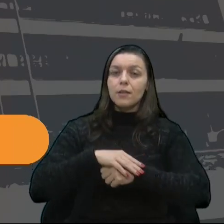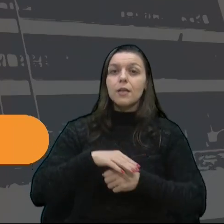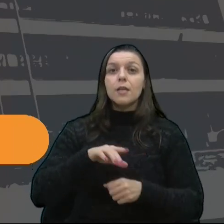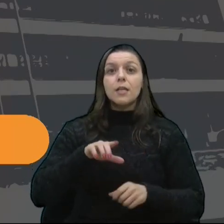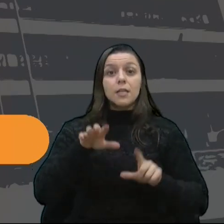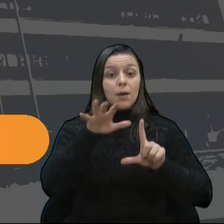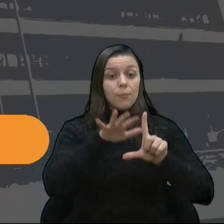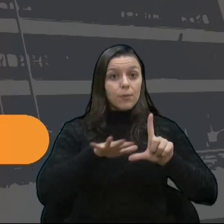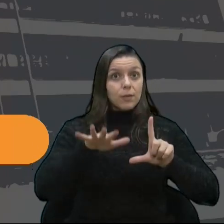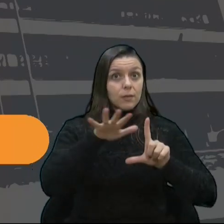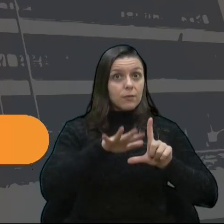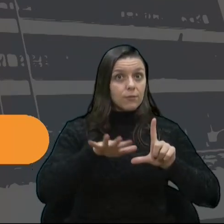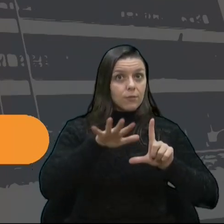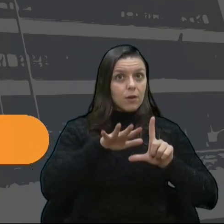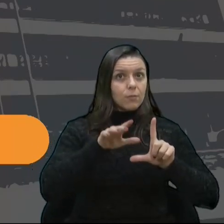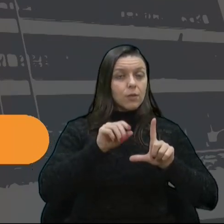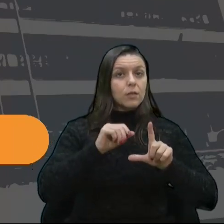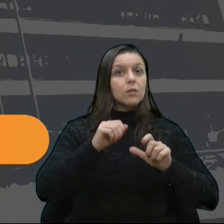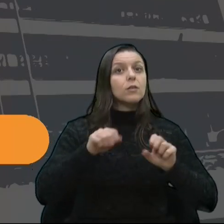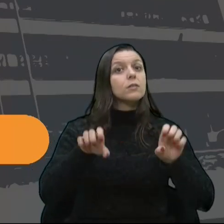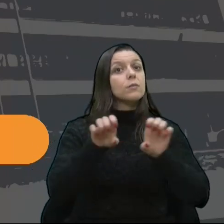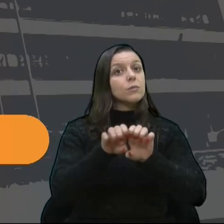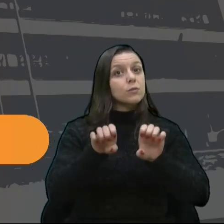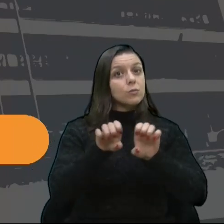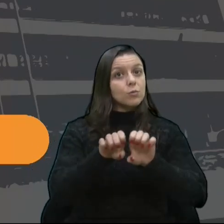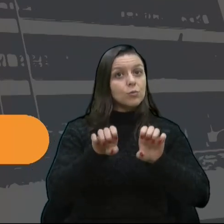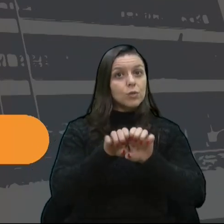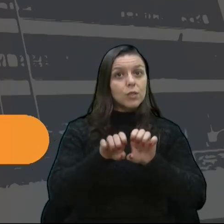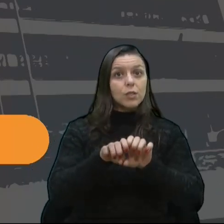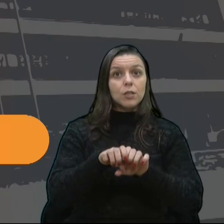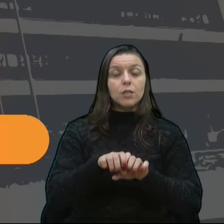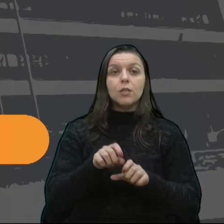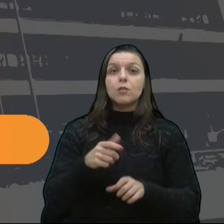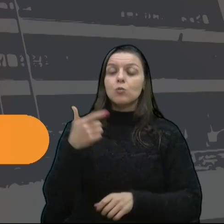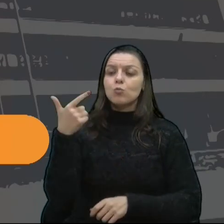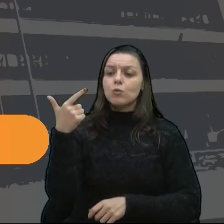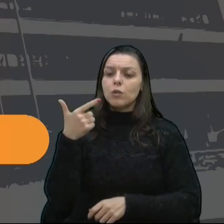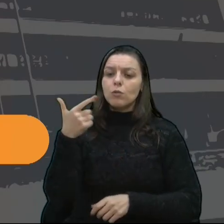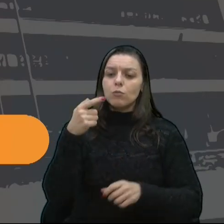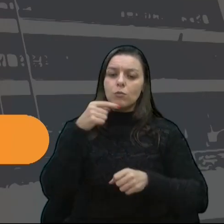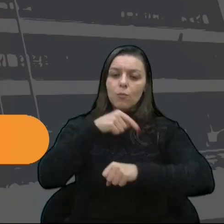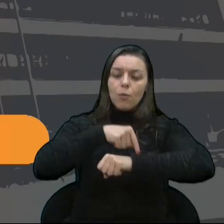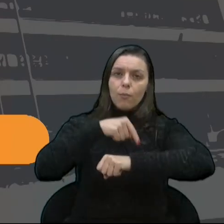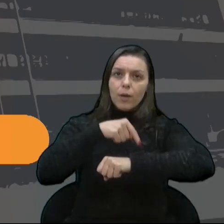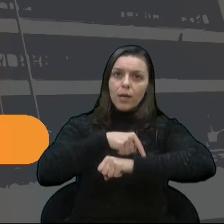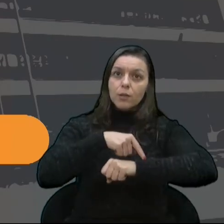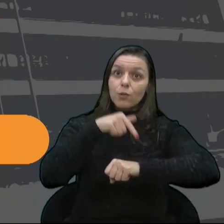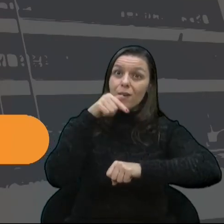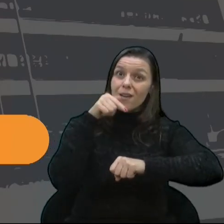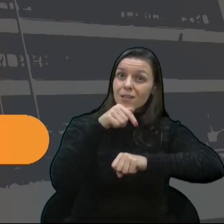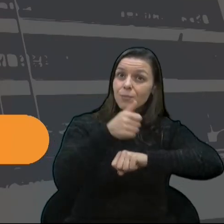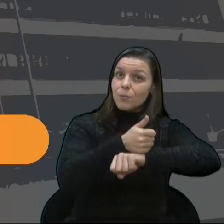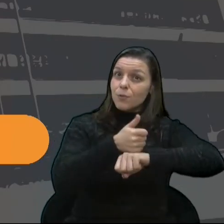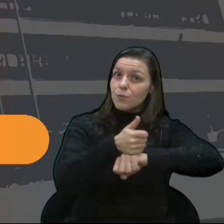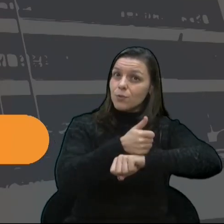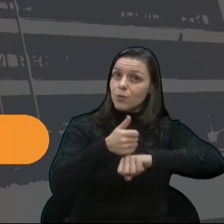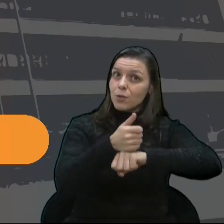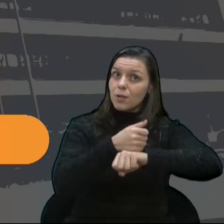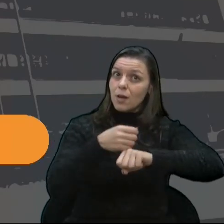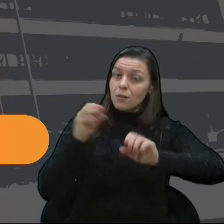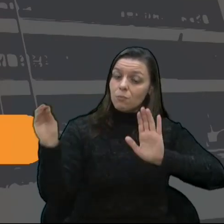gente está construindo, num segundo momento, a gente pretende que esses profissionais eles possam se apresentar, fazer